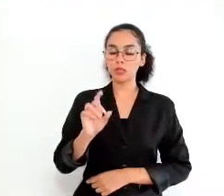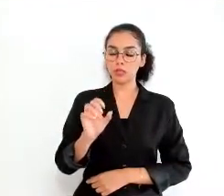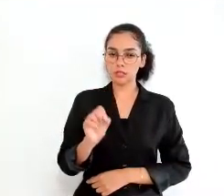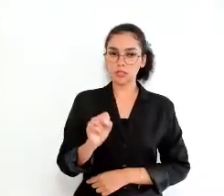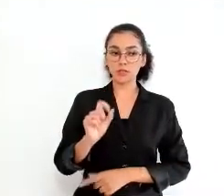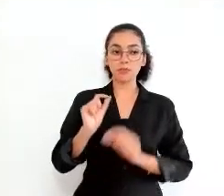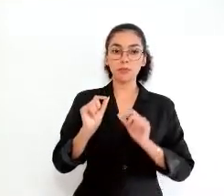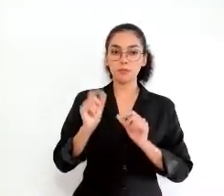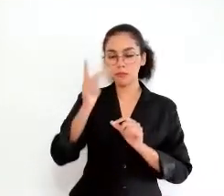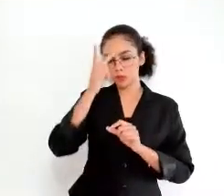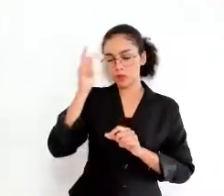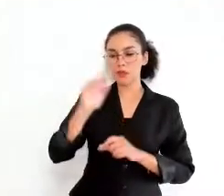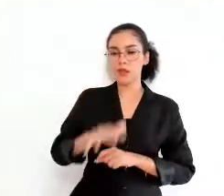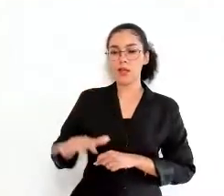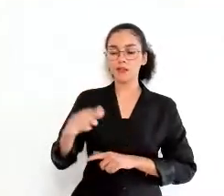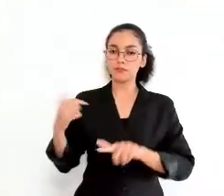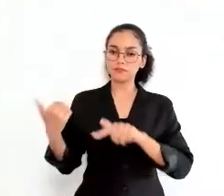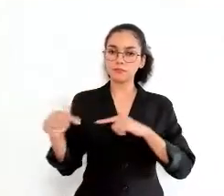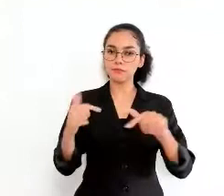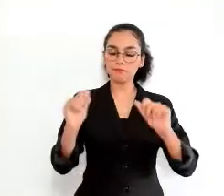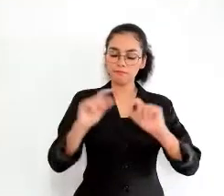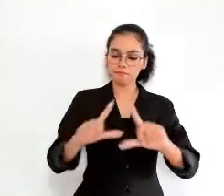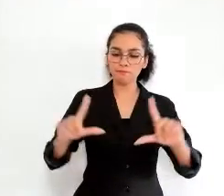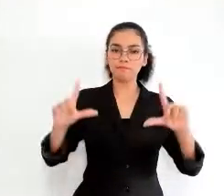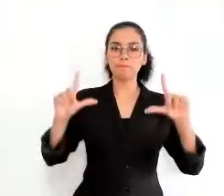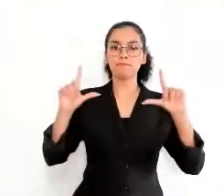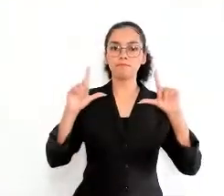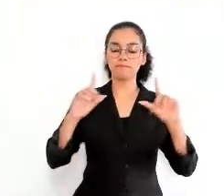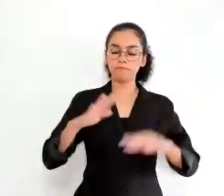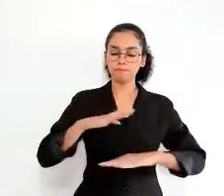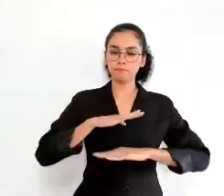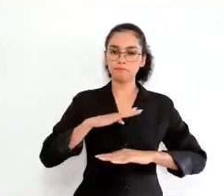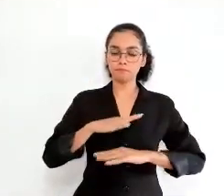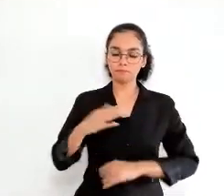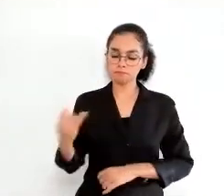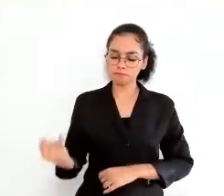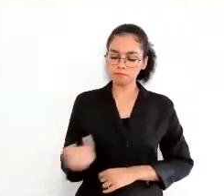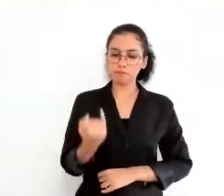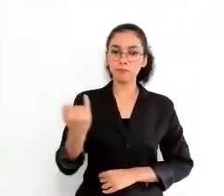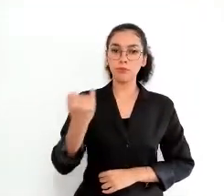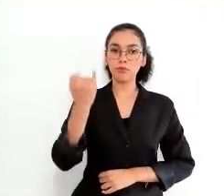atuação, se distinguiram de forma notável e relevante e